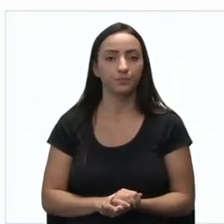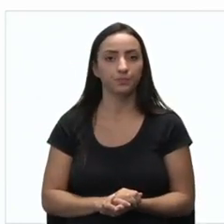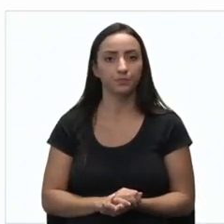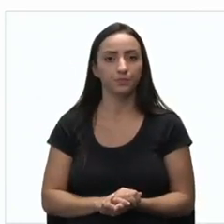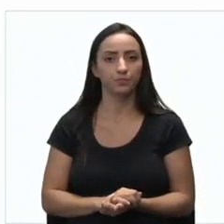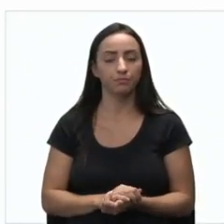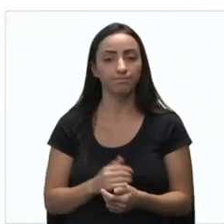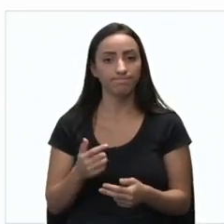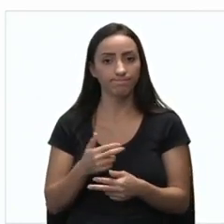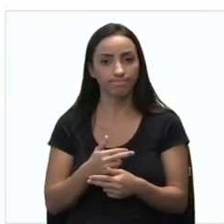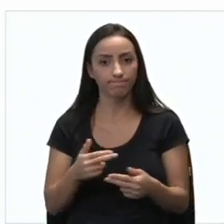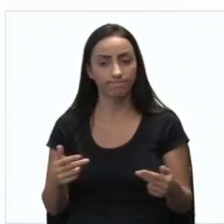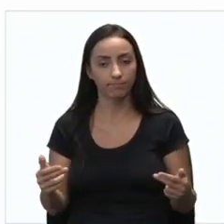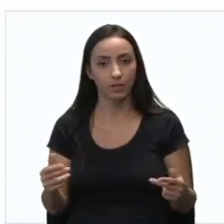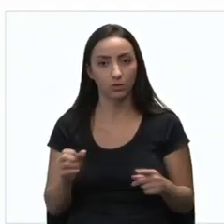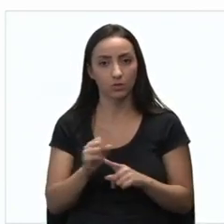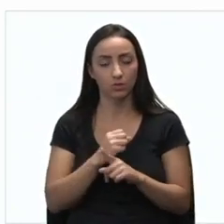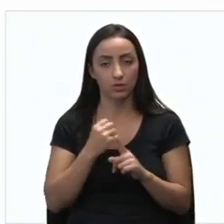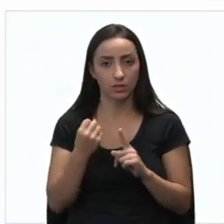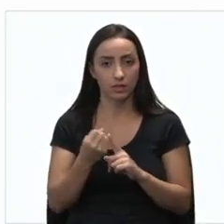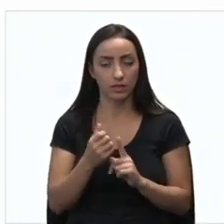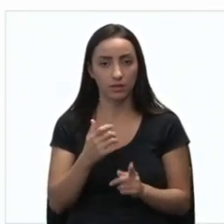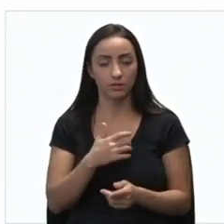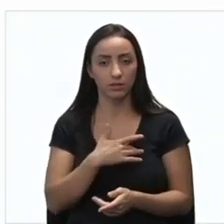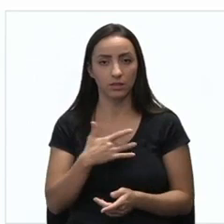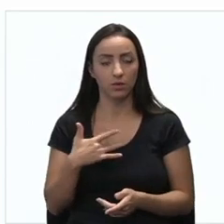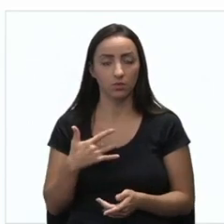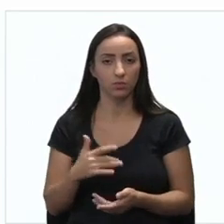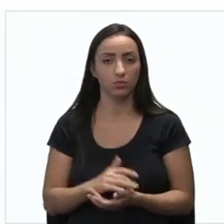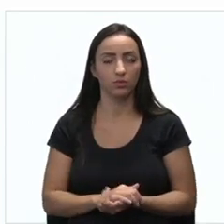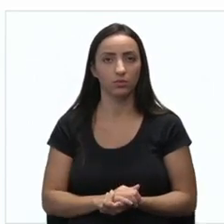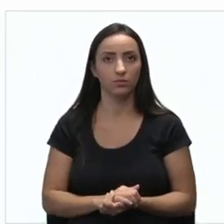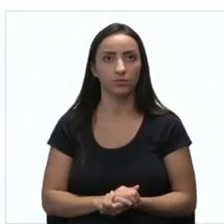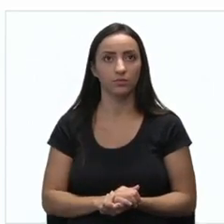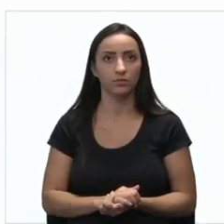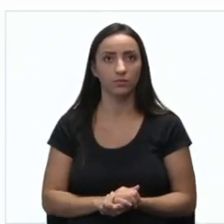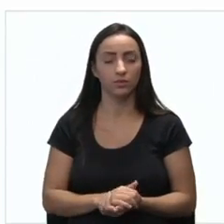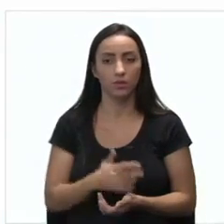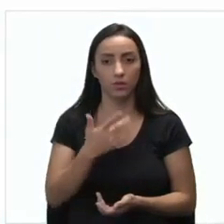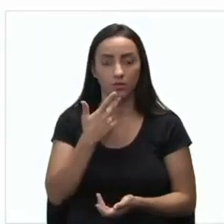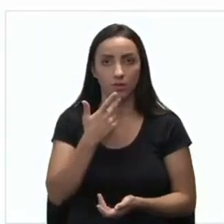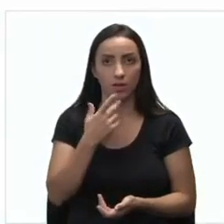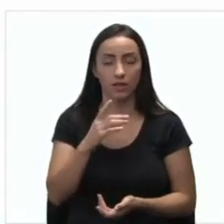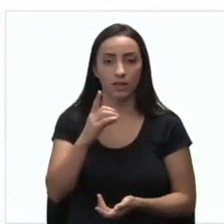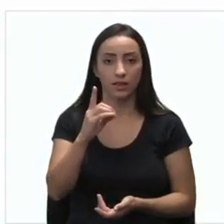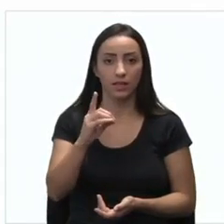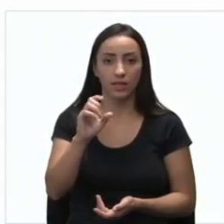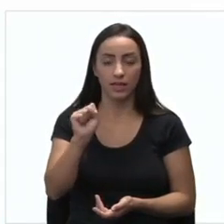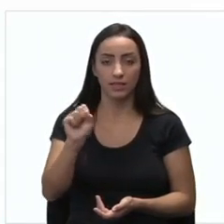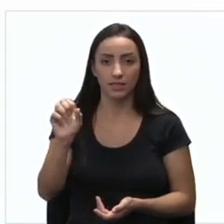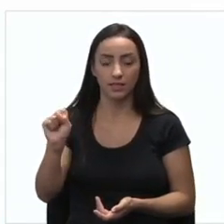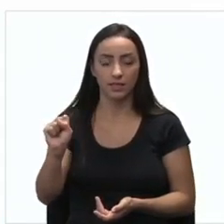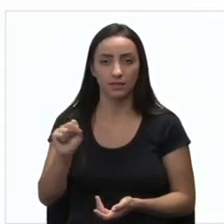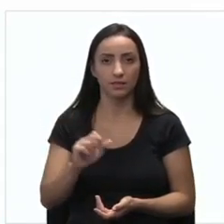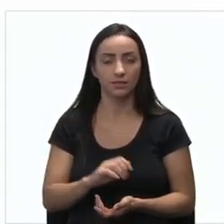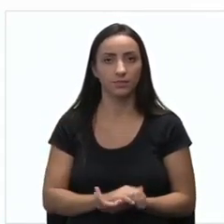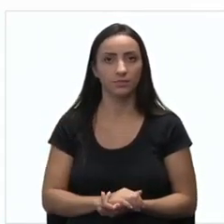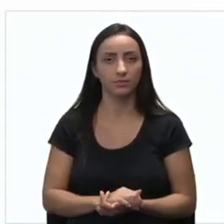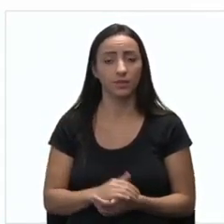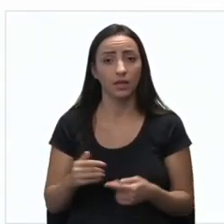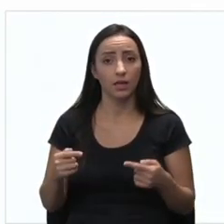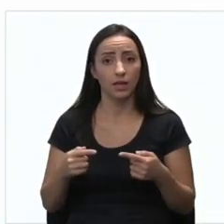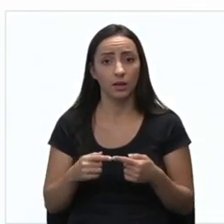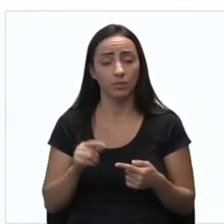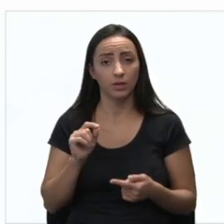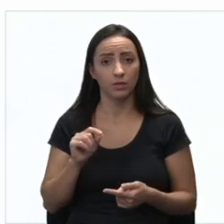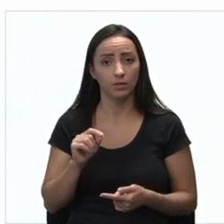Os determinantes sociais da saúde, aqui a gente vai falar em DSS, estão